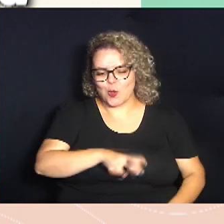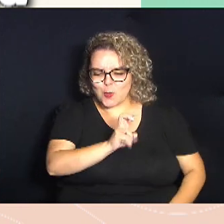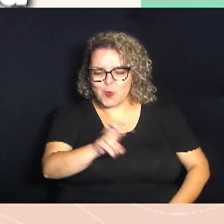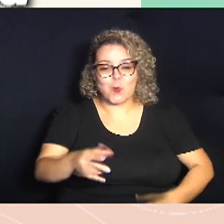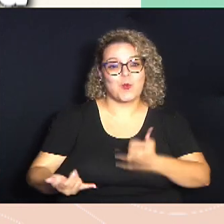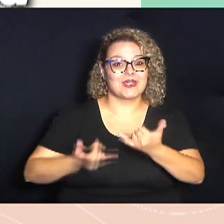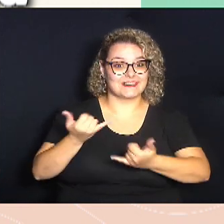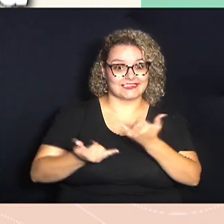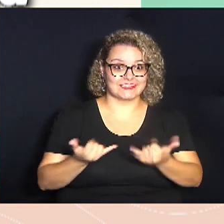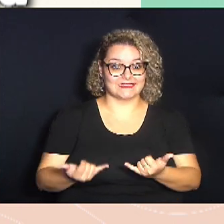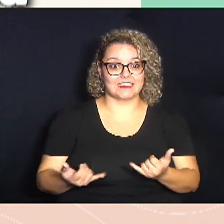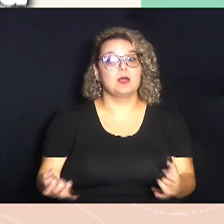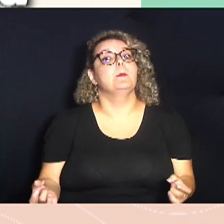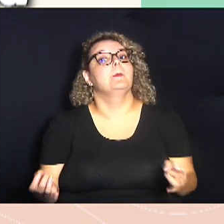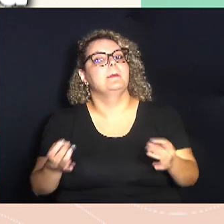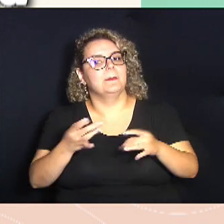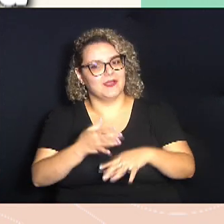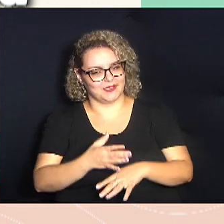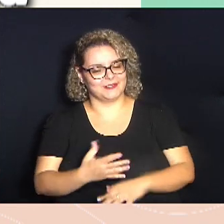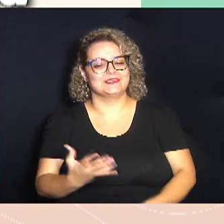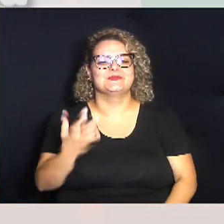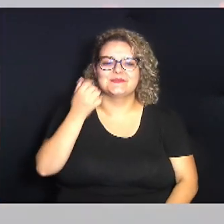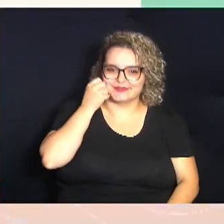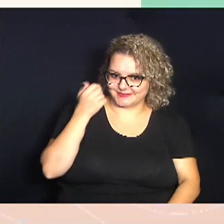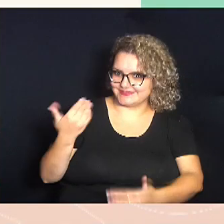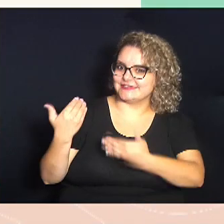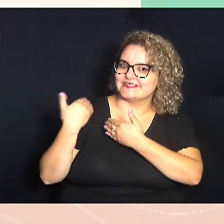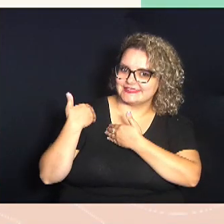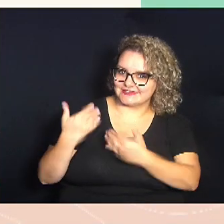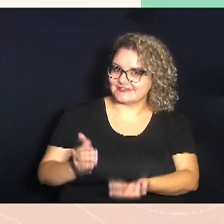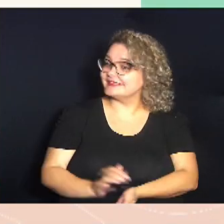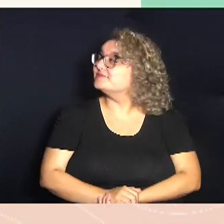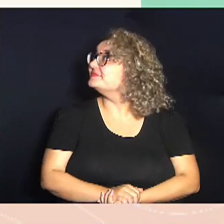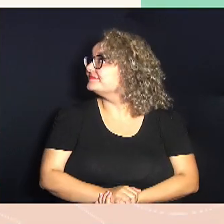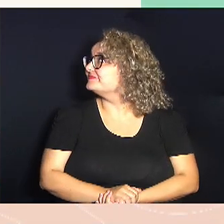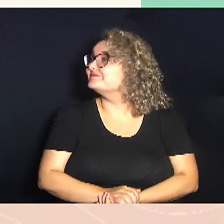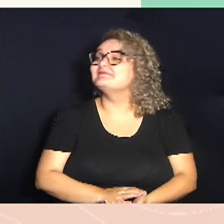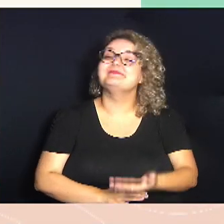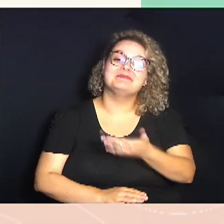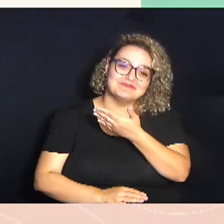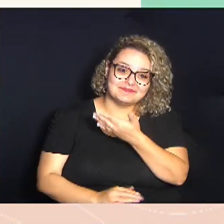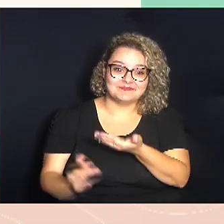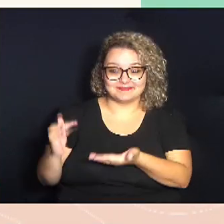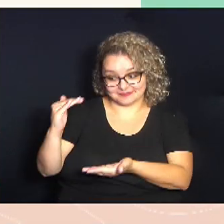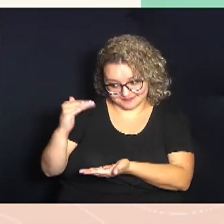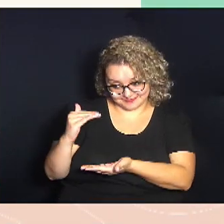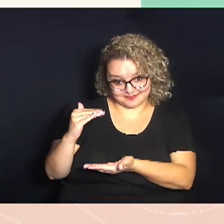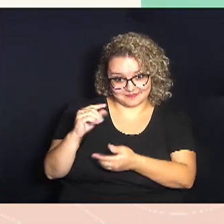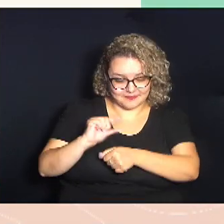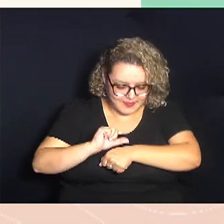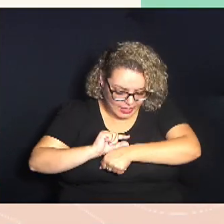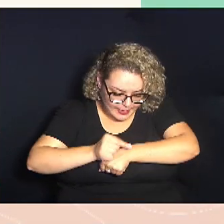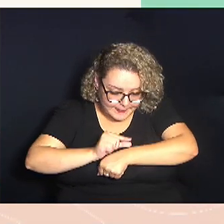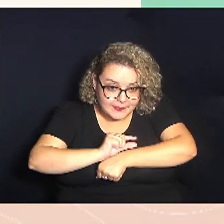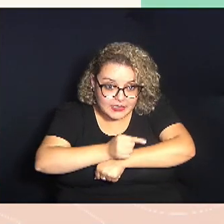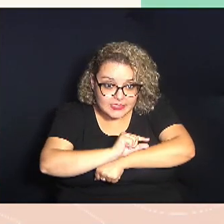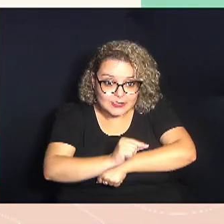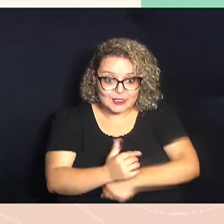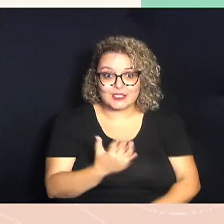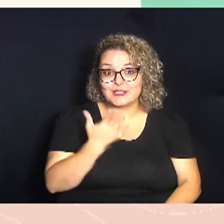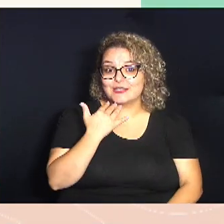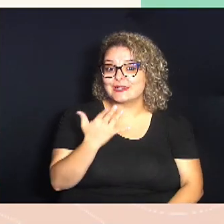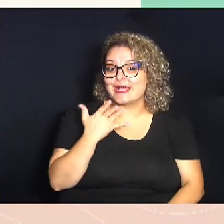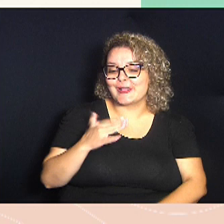brincar, ela está pronta para uma adoção responsável. Elfa é uma cachorrinha pequena, de pelagem curta e na cor